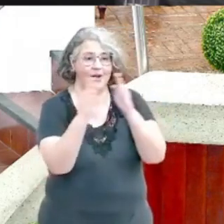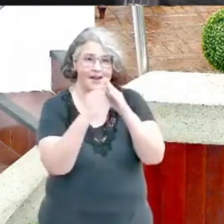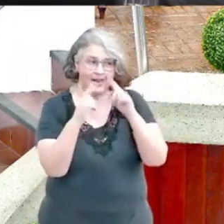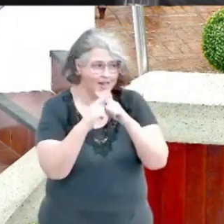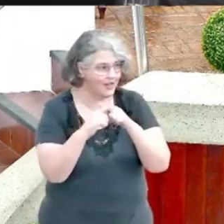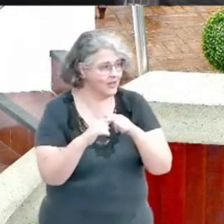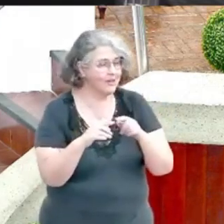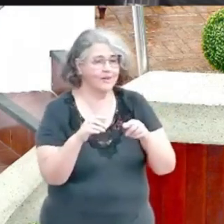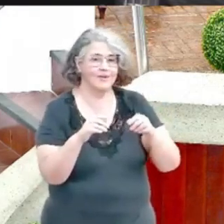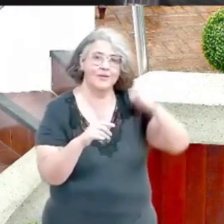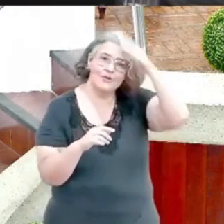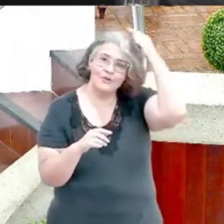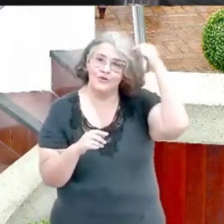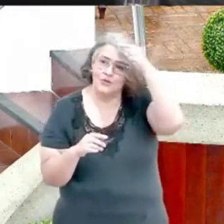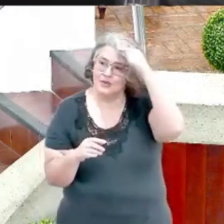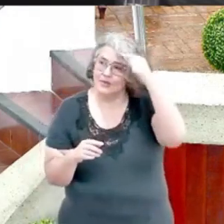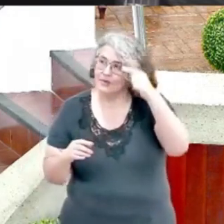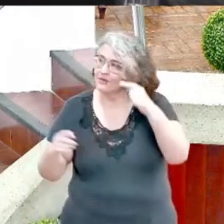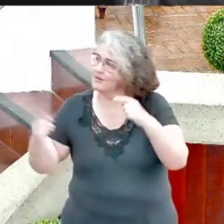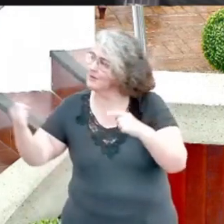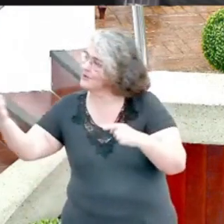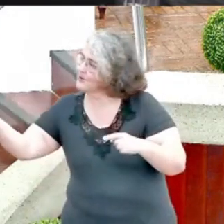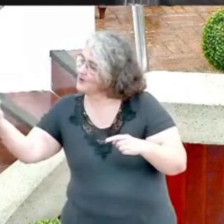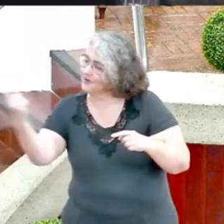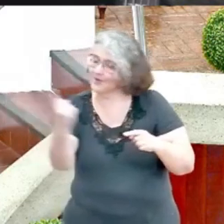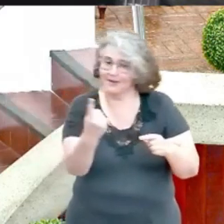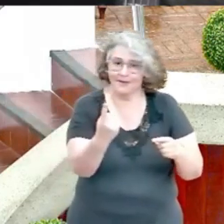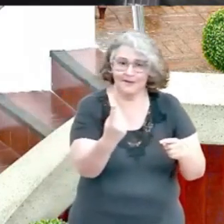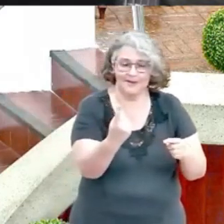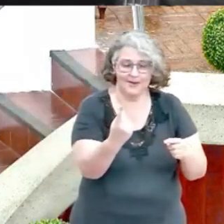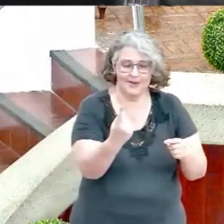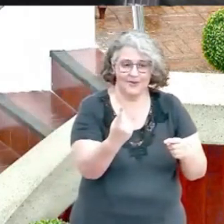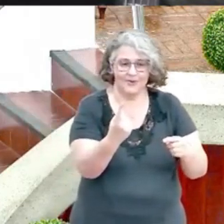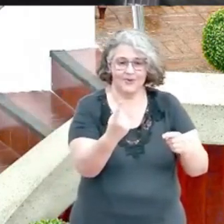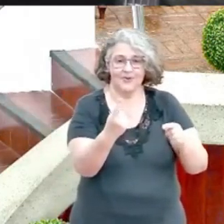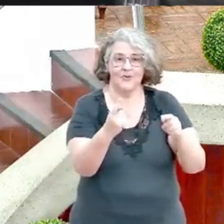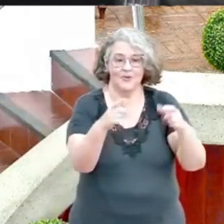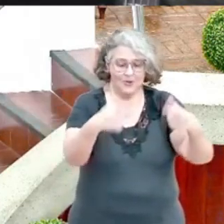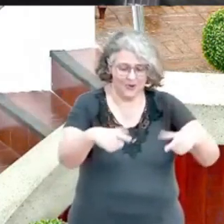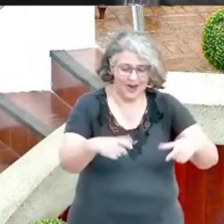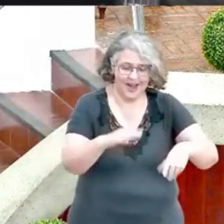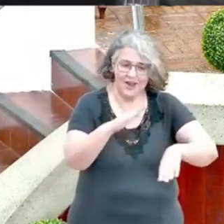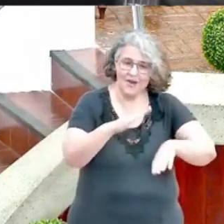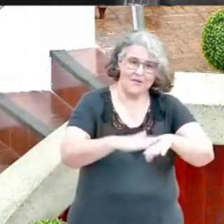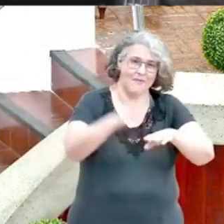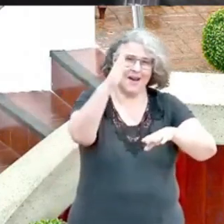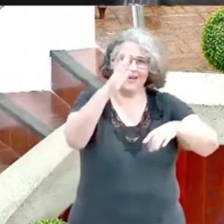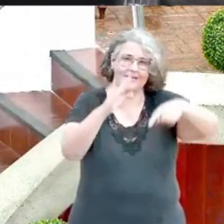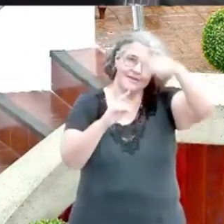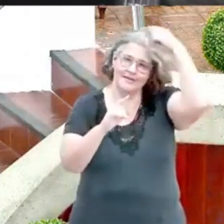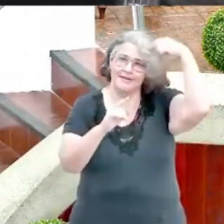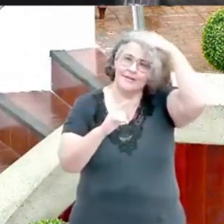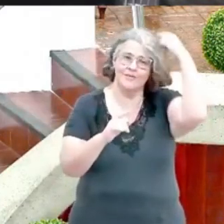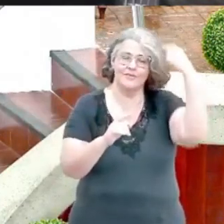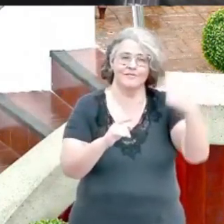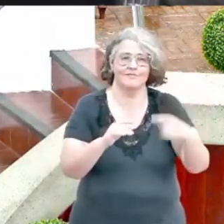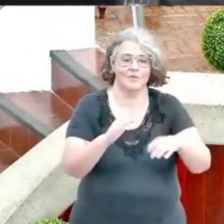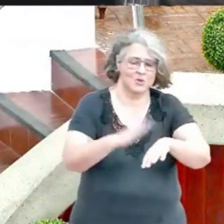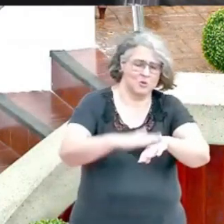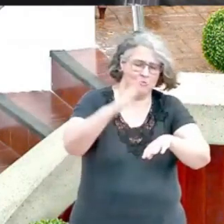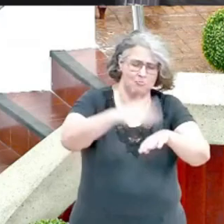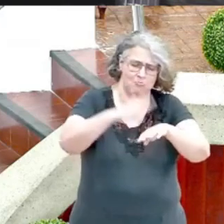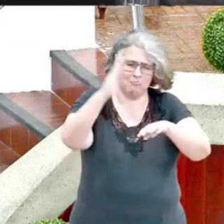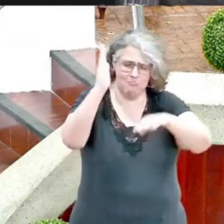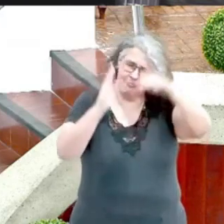santos entrando no Santo dos Santos. O Santo dos Santos, ou o lugar santíssimo, era